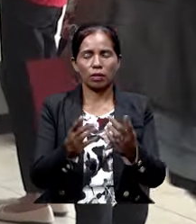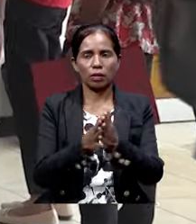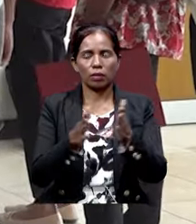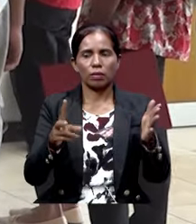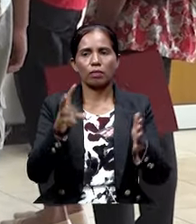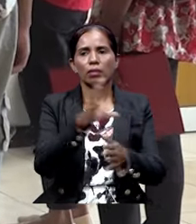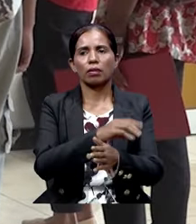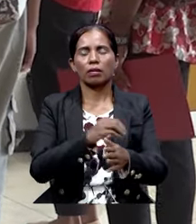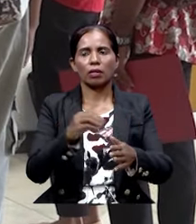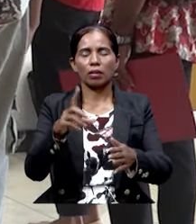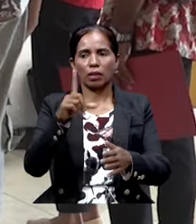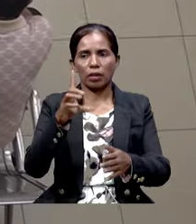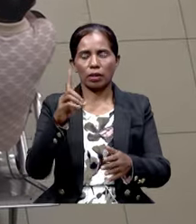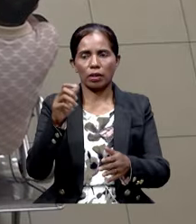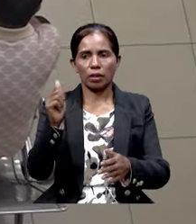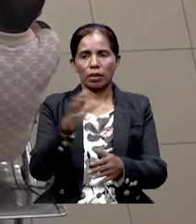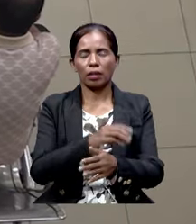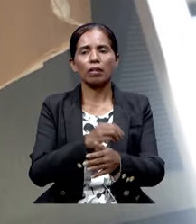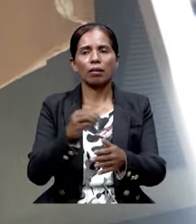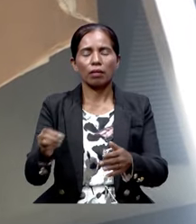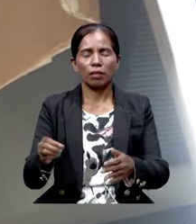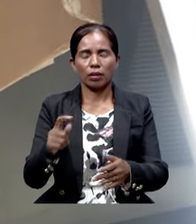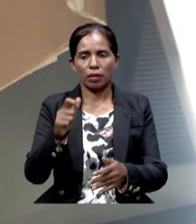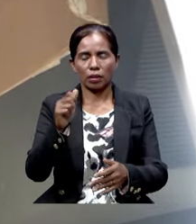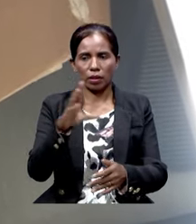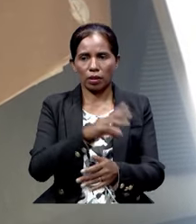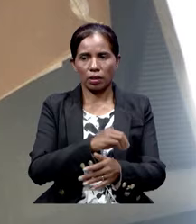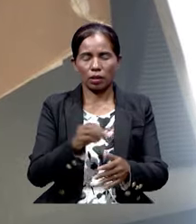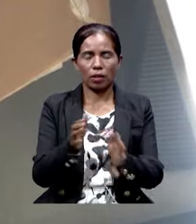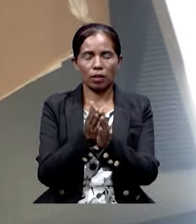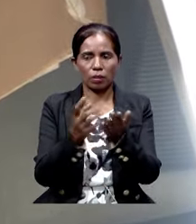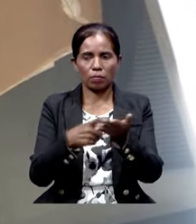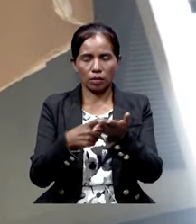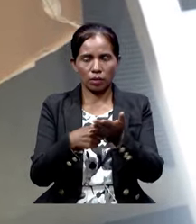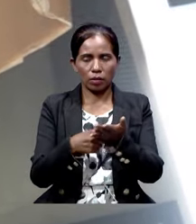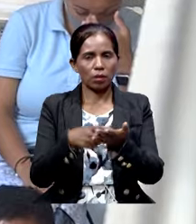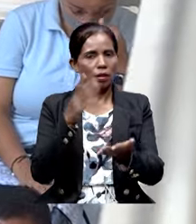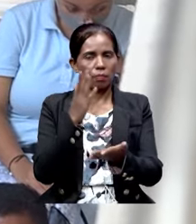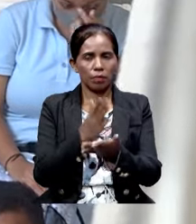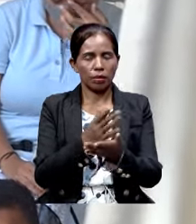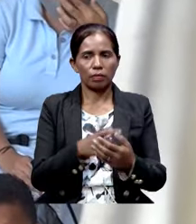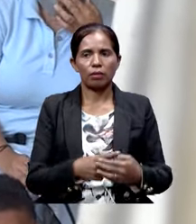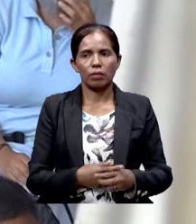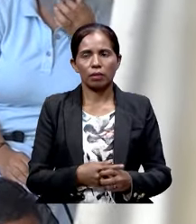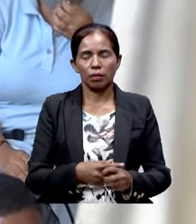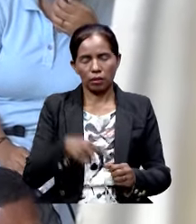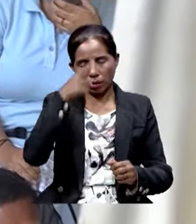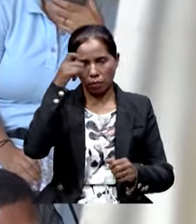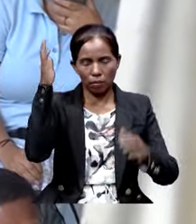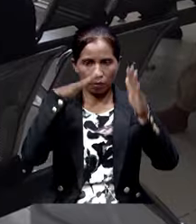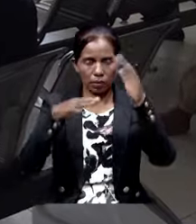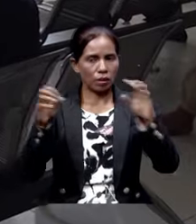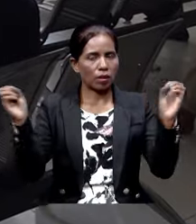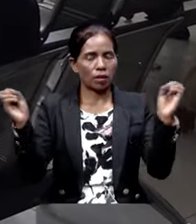Visimitra Unipessoal LDA no Thales Group no produção carneta parado. Tamba problema né? La